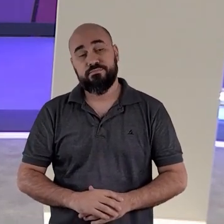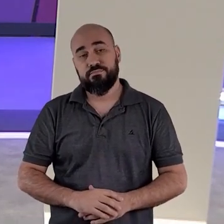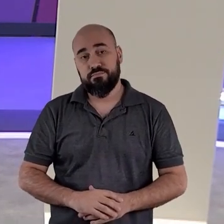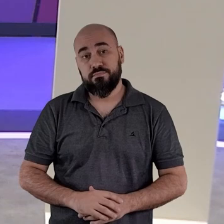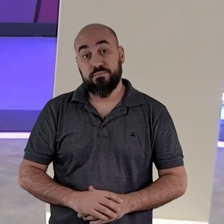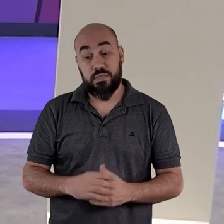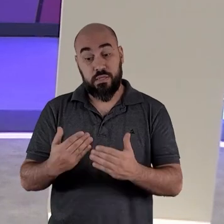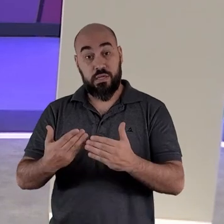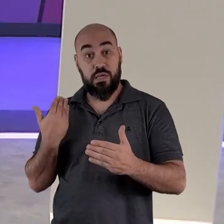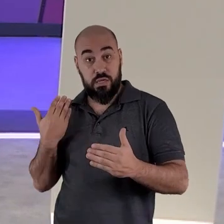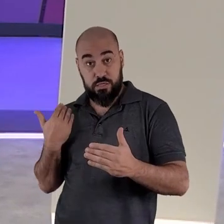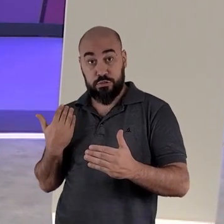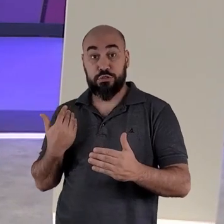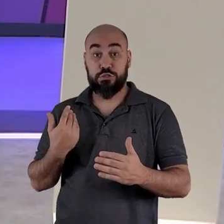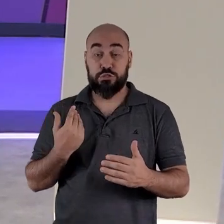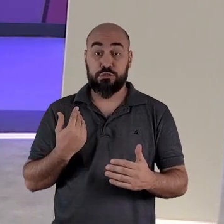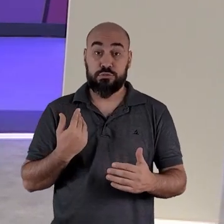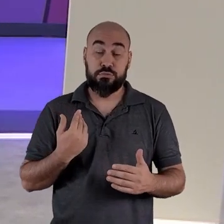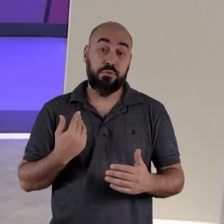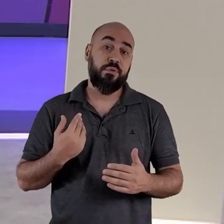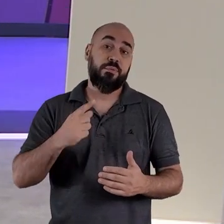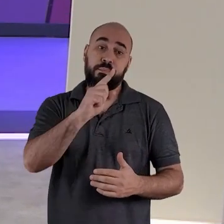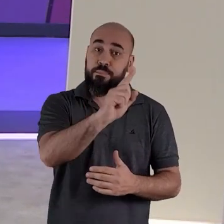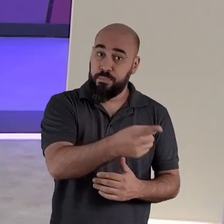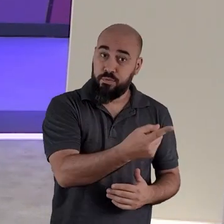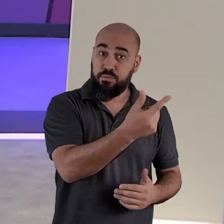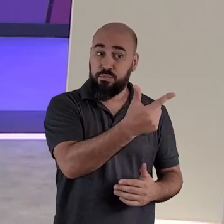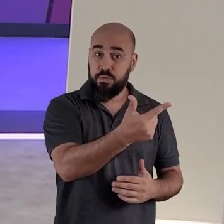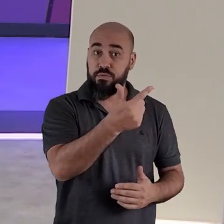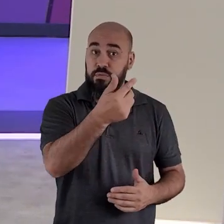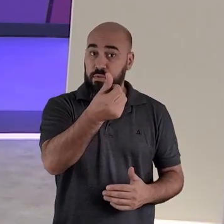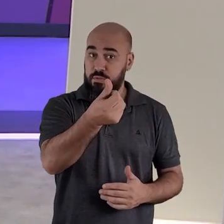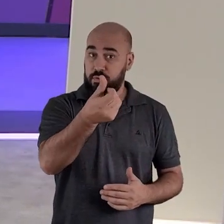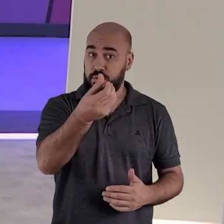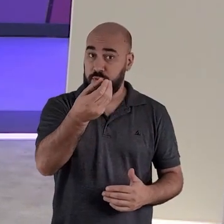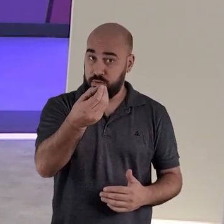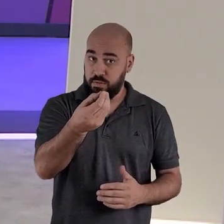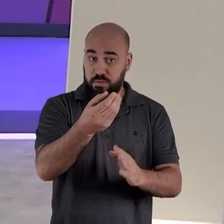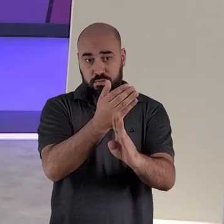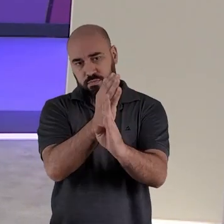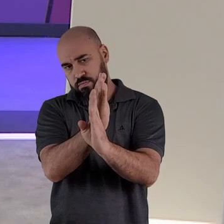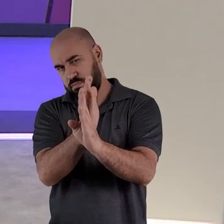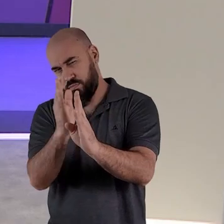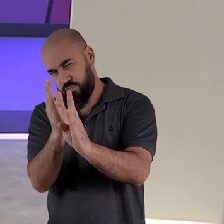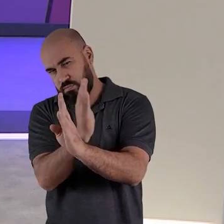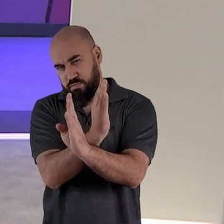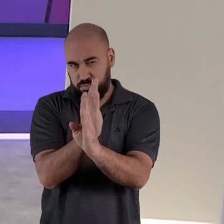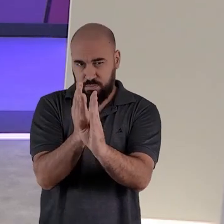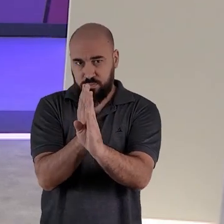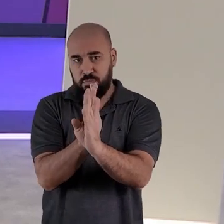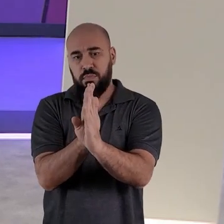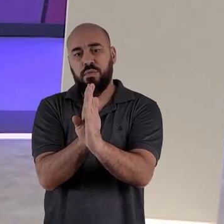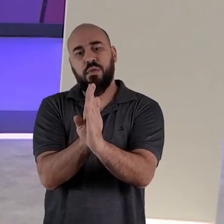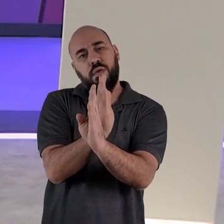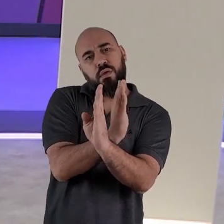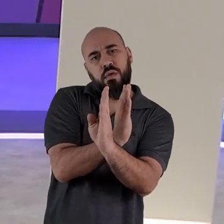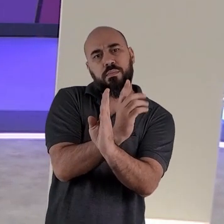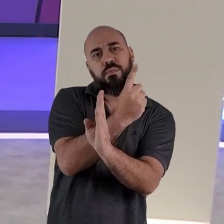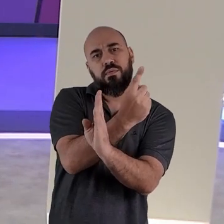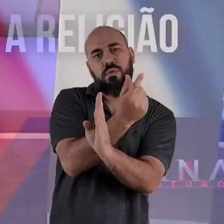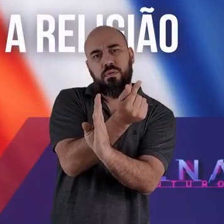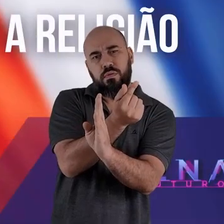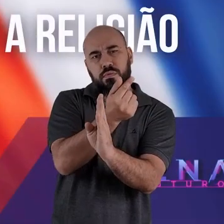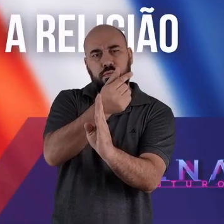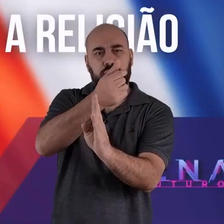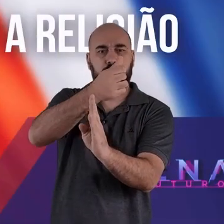pouco antes do fim dos 1260 anos, que terminaria em 1798. Em